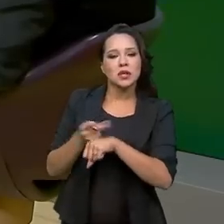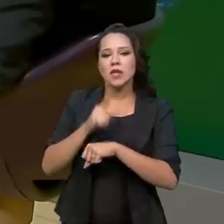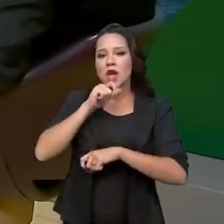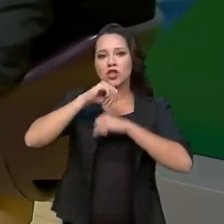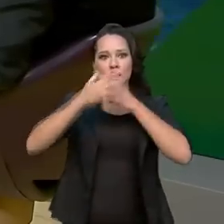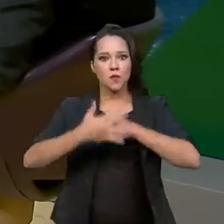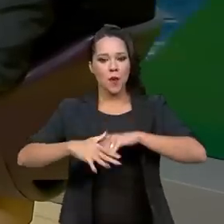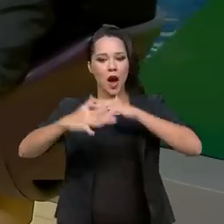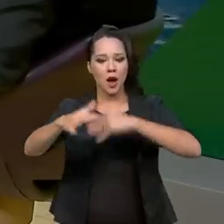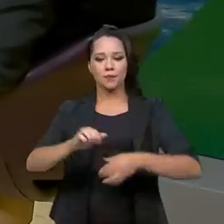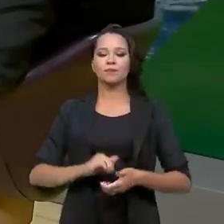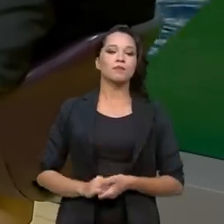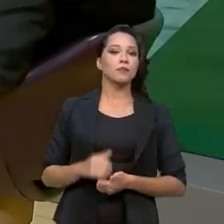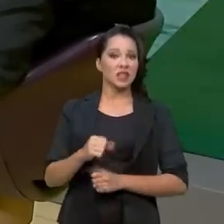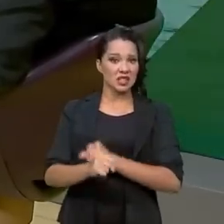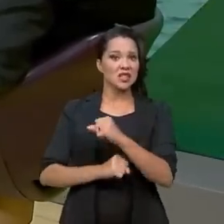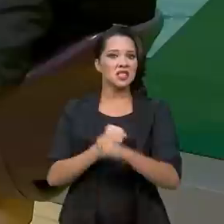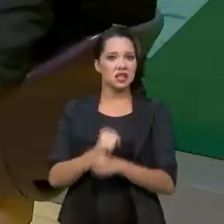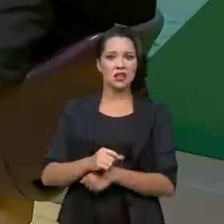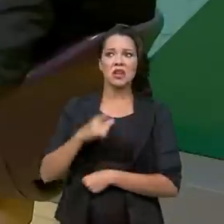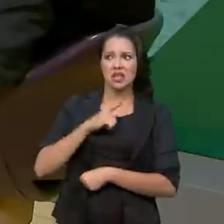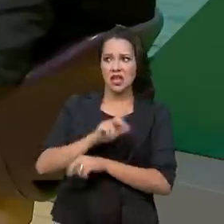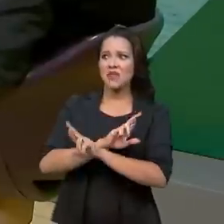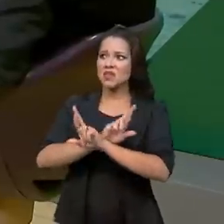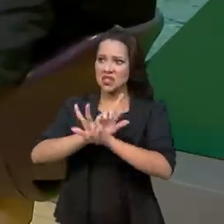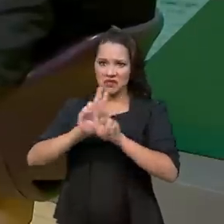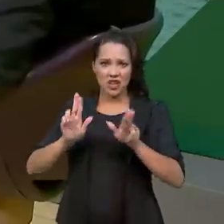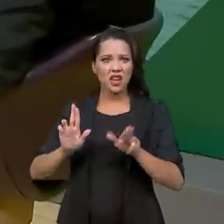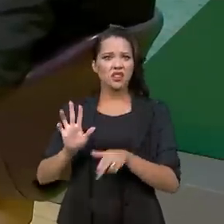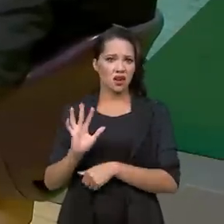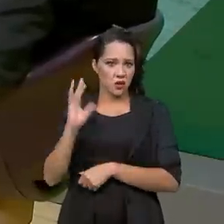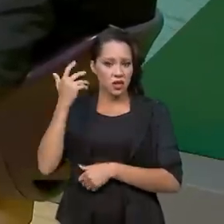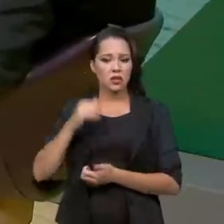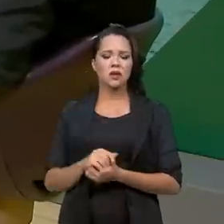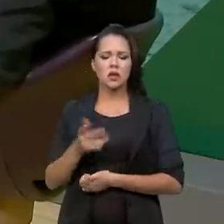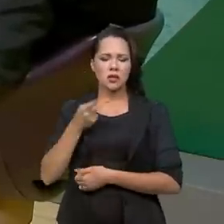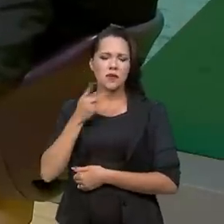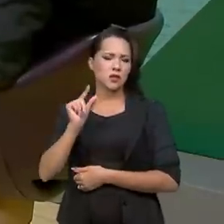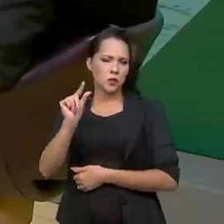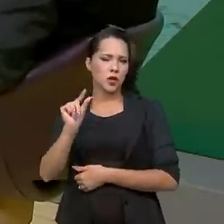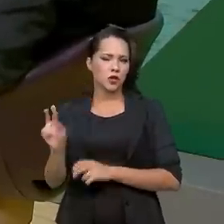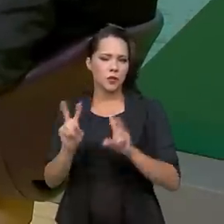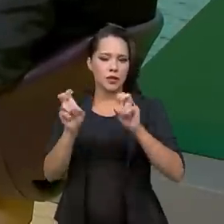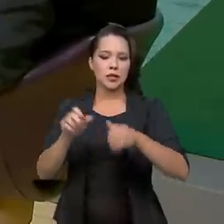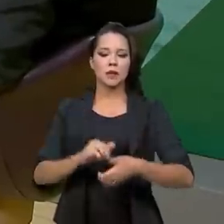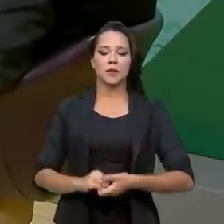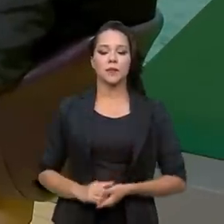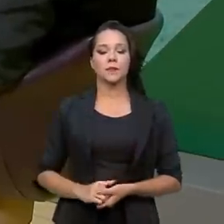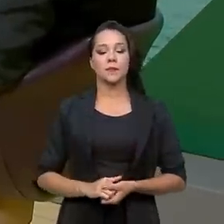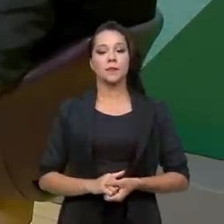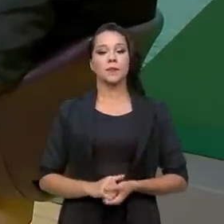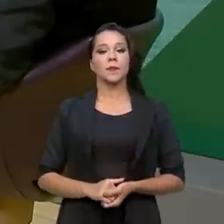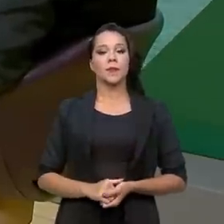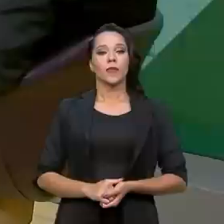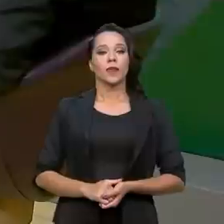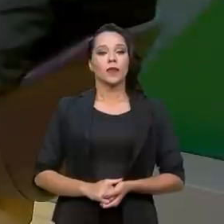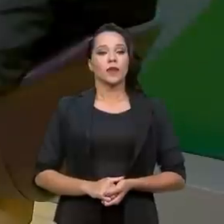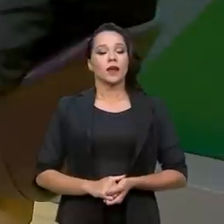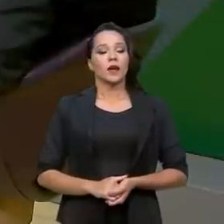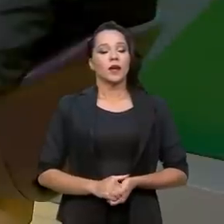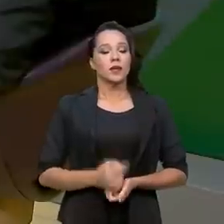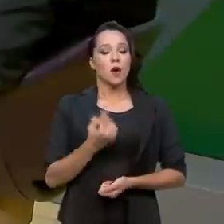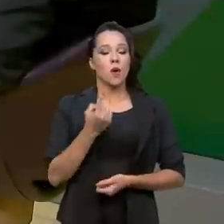alto mar. Né? Nesse ano a gente teve vários exemplos. Gostaria que o senhor comentasse um pouquinho sobre isso. Uma